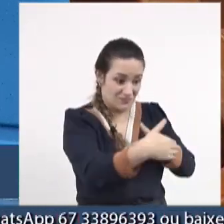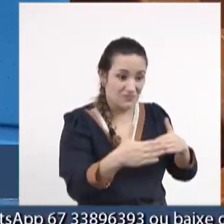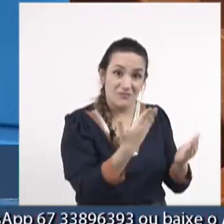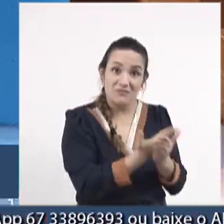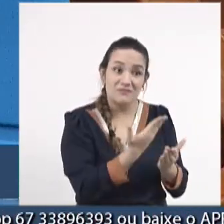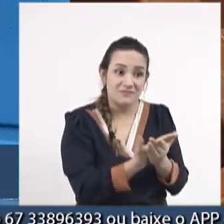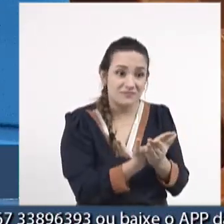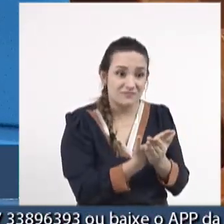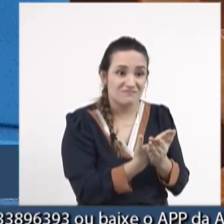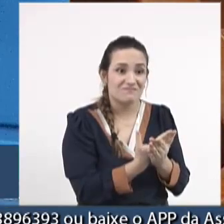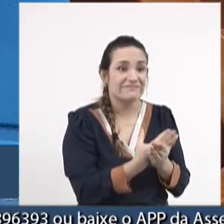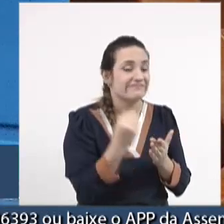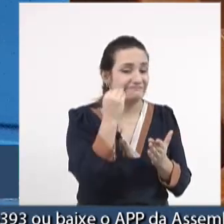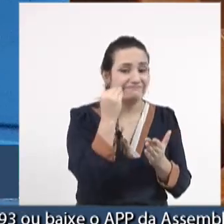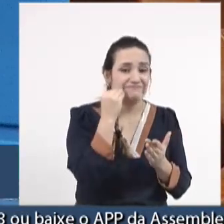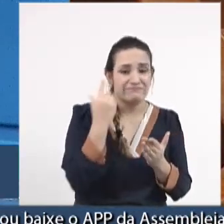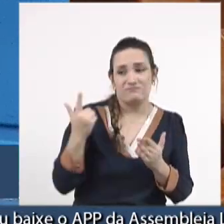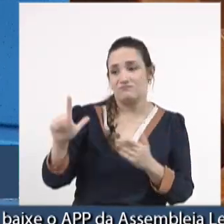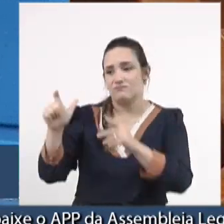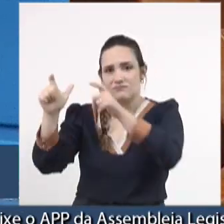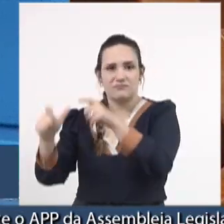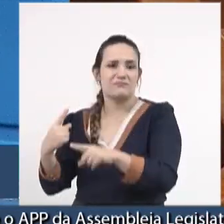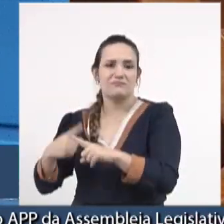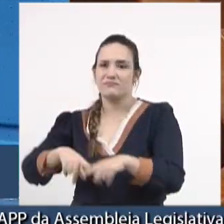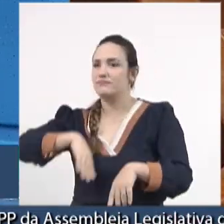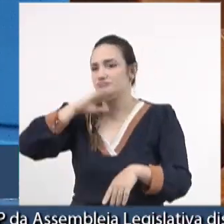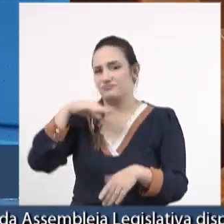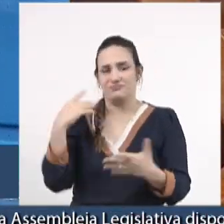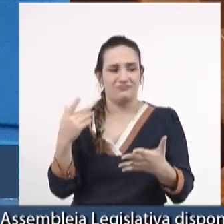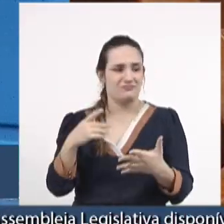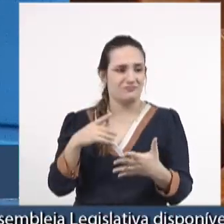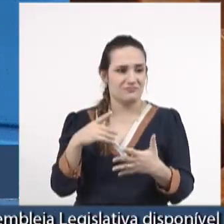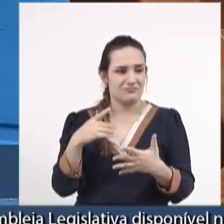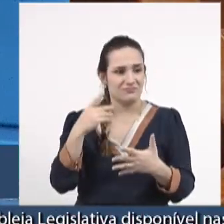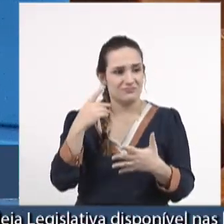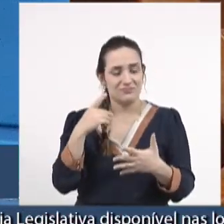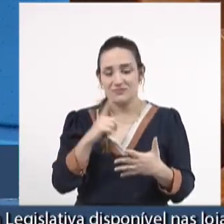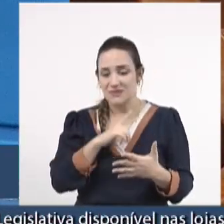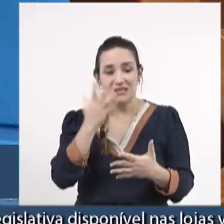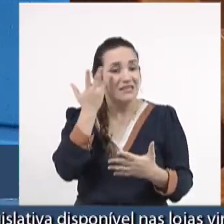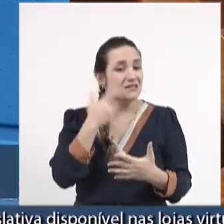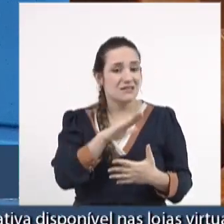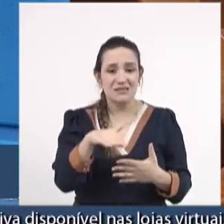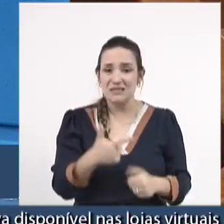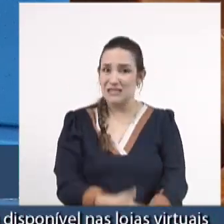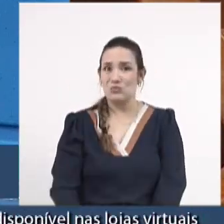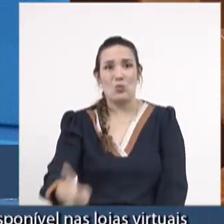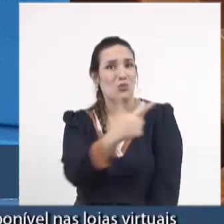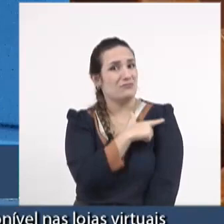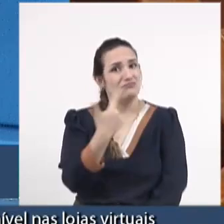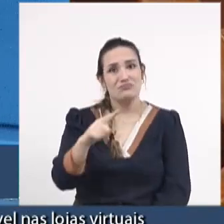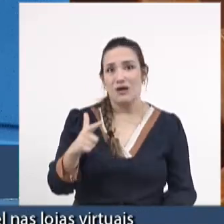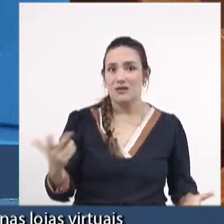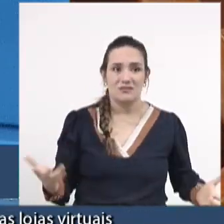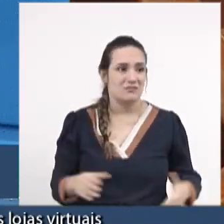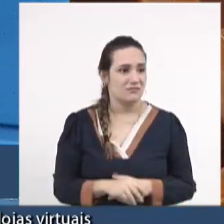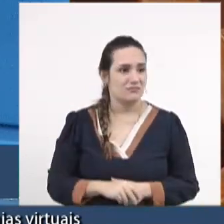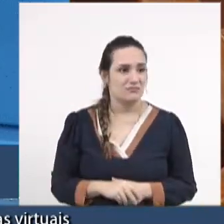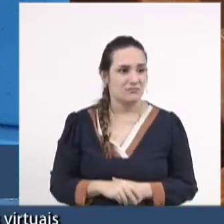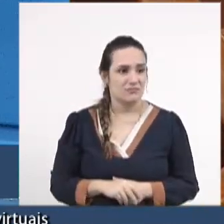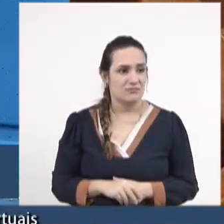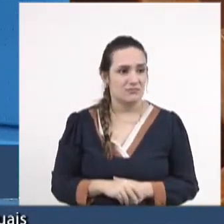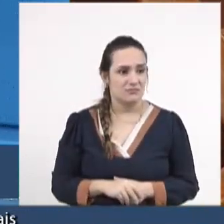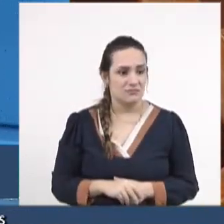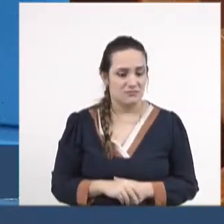aula, estão sendo readaptados. Por quê? Porque não aguenta mais atender crianças mal educadas. As pessoas não sabem